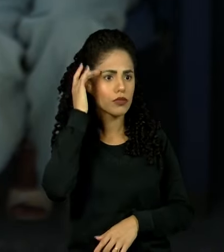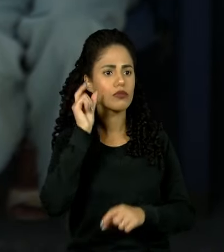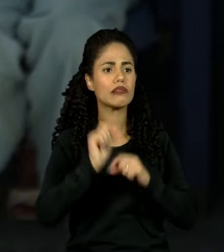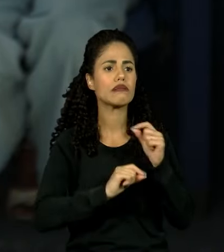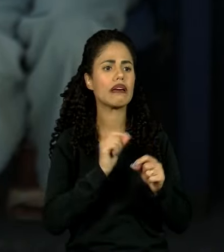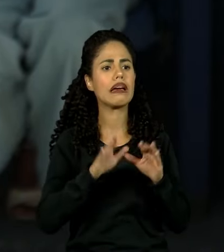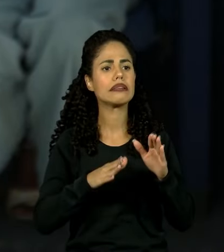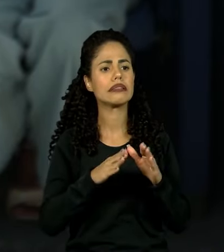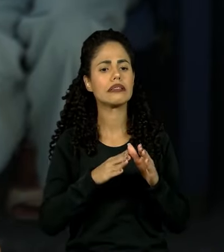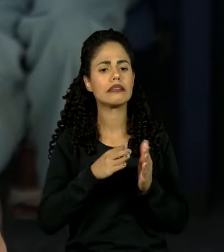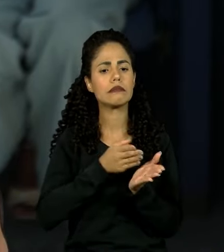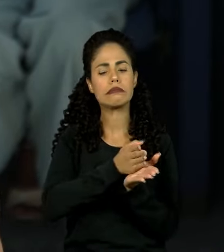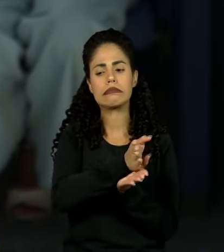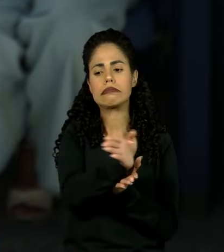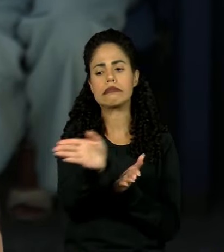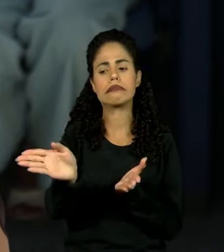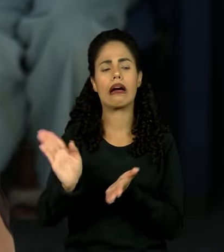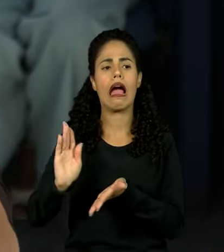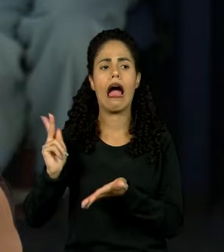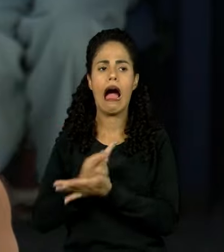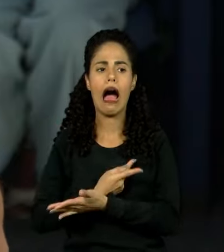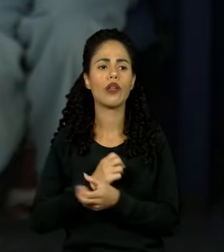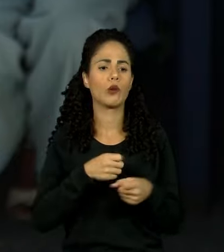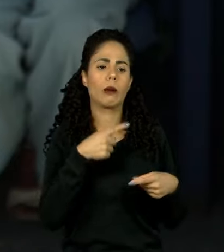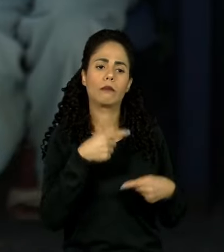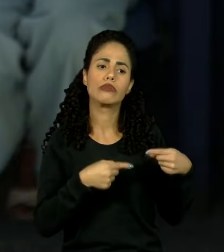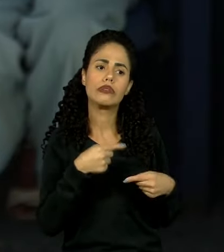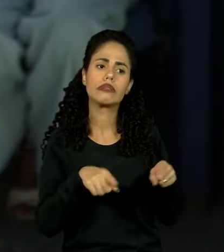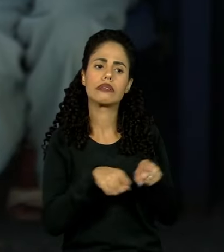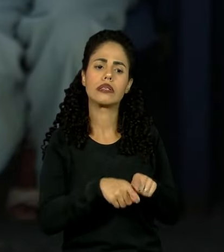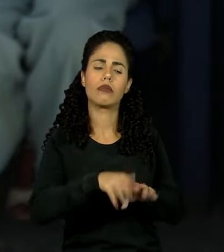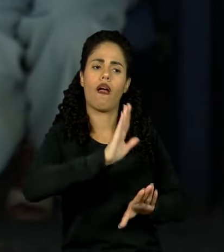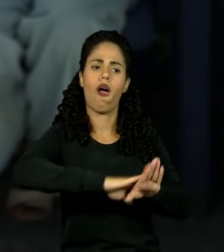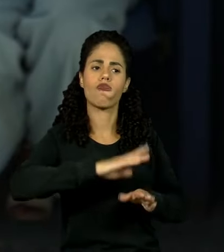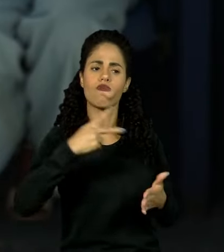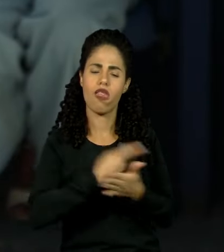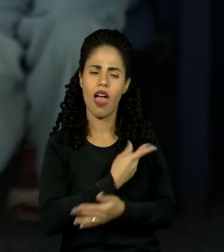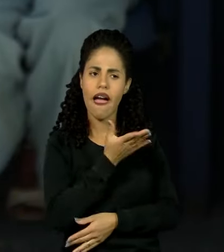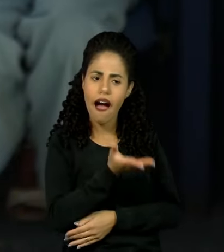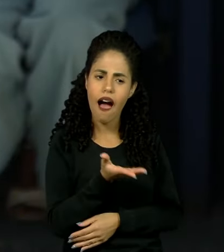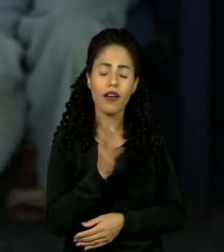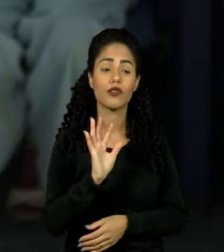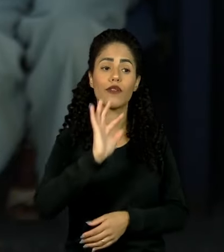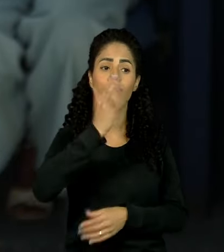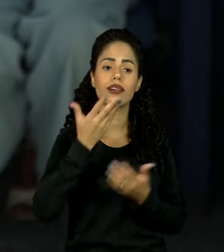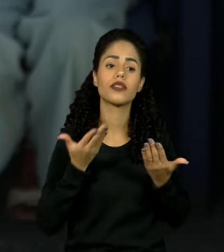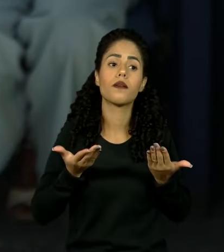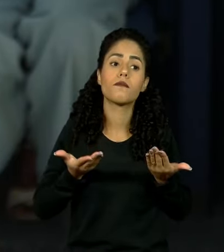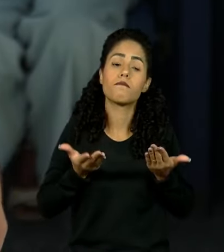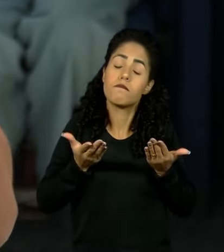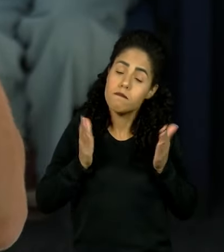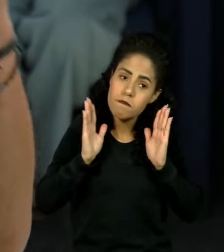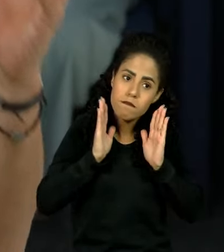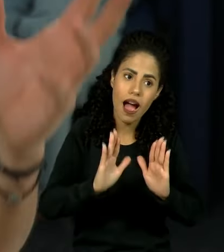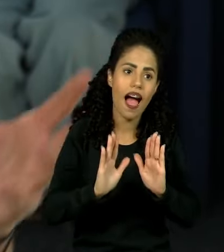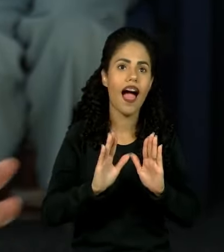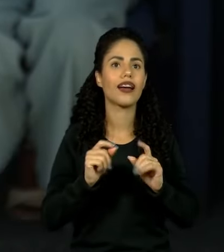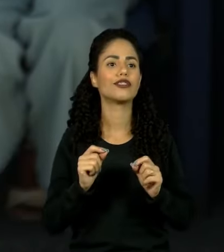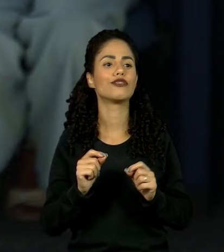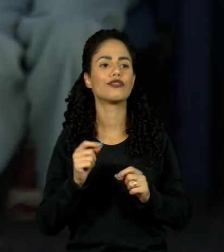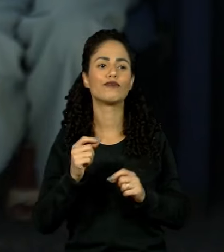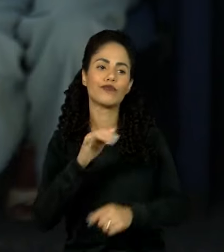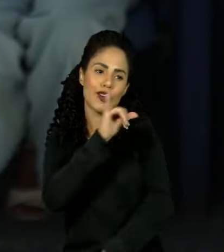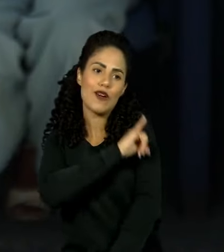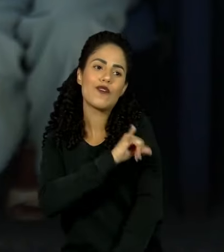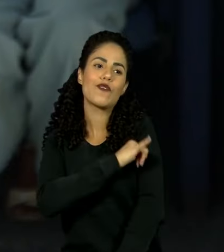caminhos errados né e e às vezes na política também políticas incorretas que levam a isso mas o filme do rio é muito mais